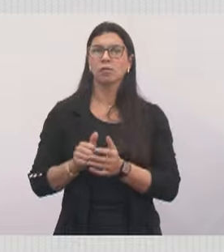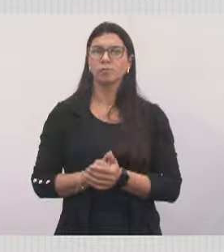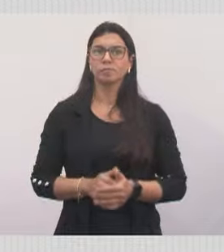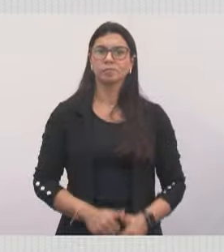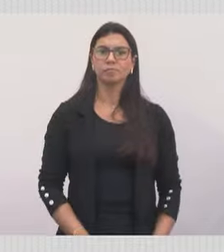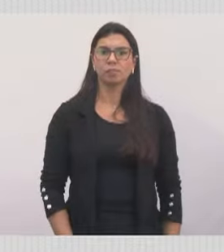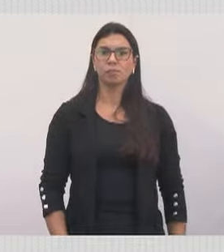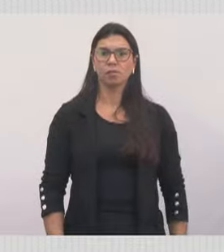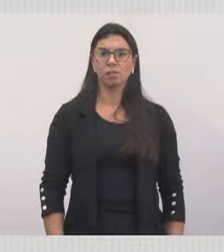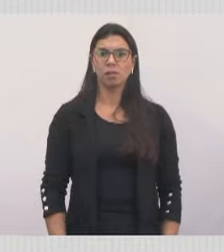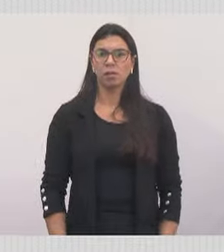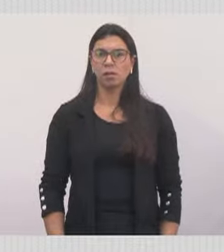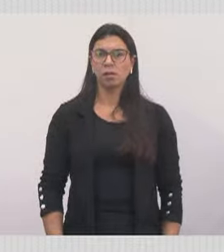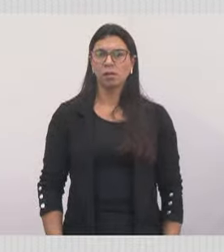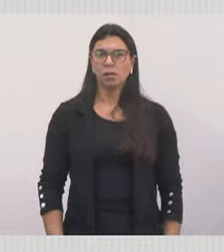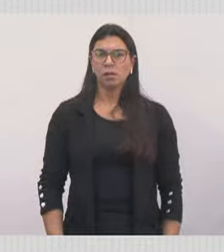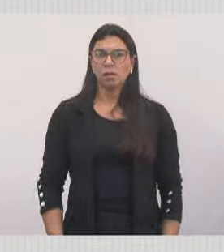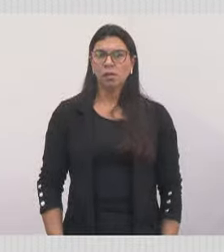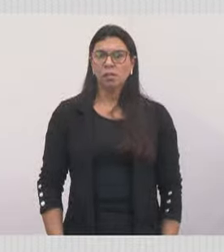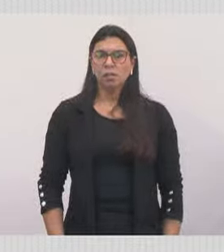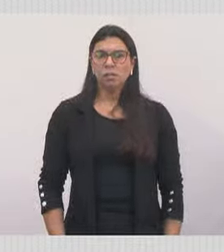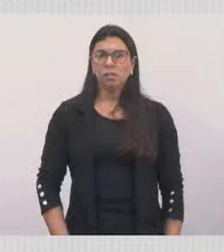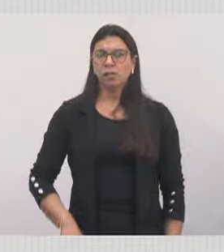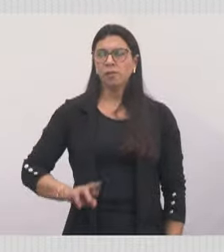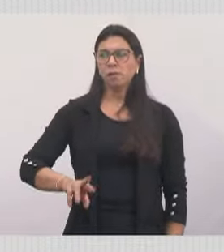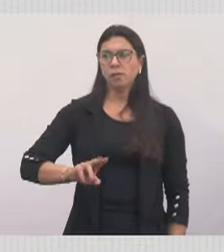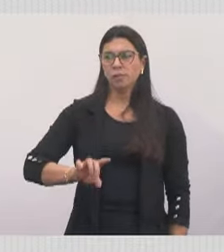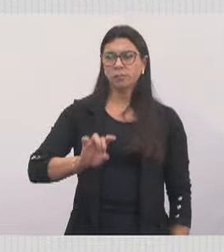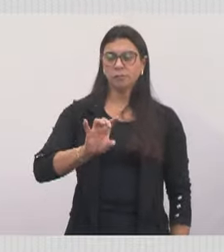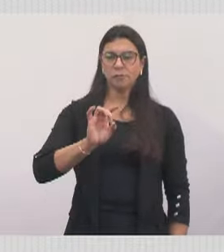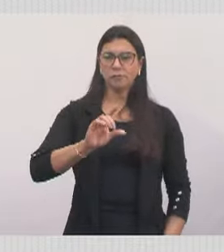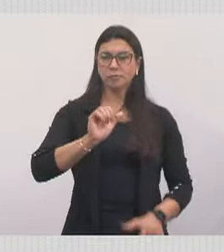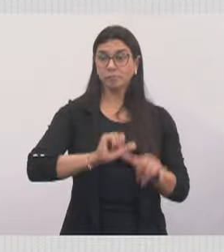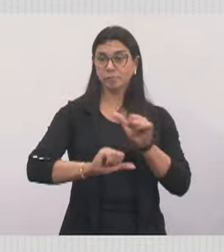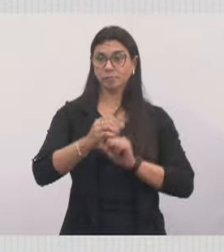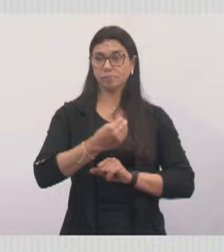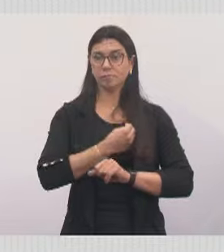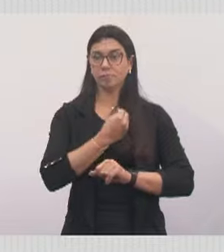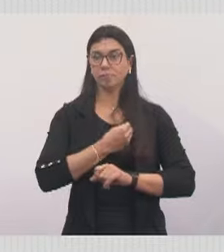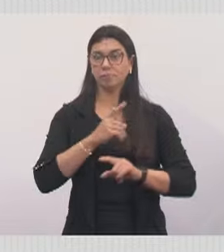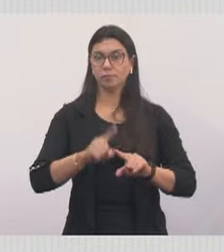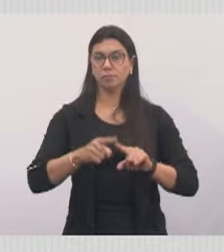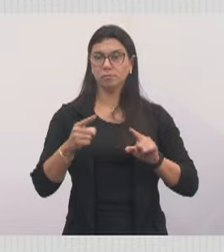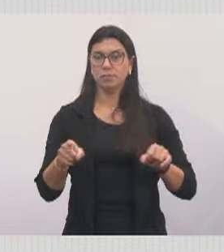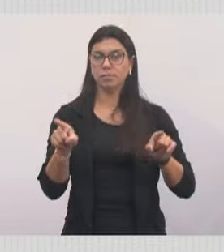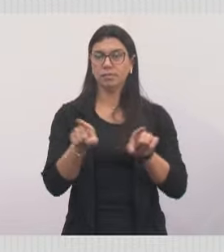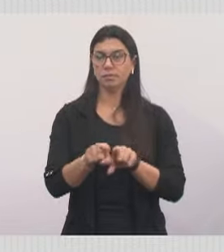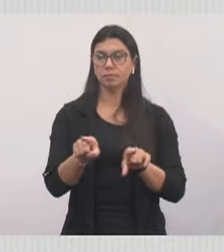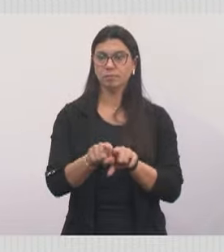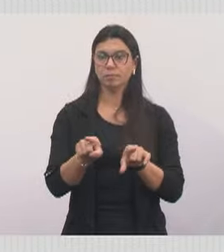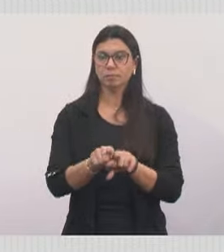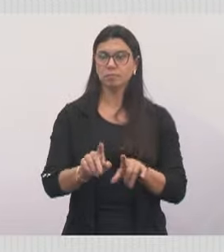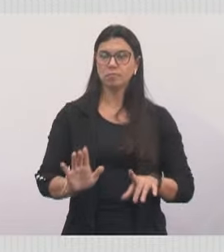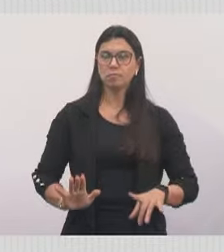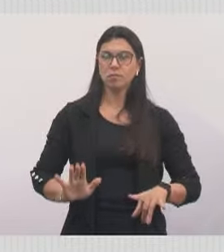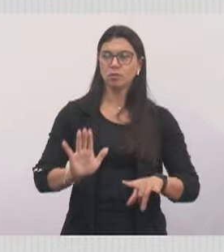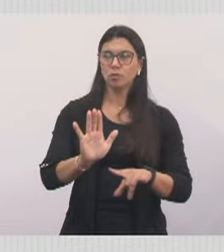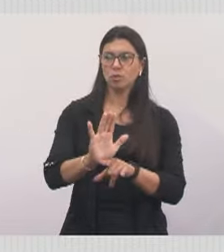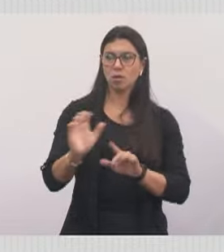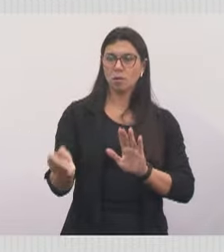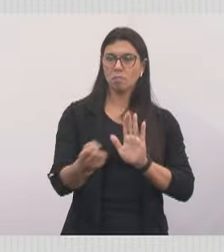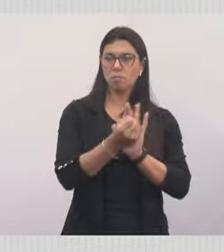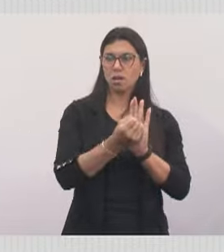ou comunidades. Estará não apenas transformando vidas, mas também contribuindo para o